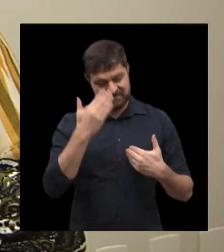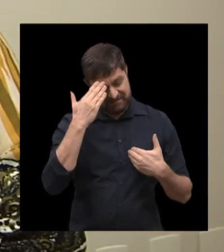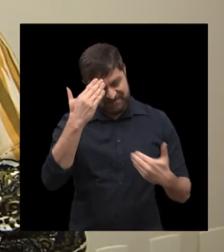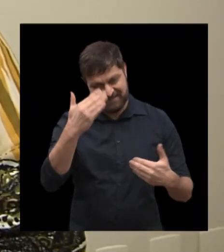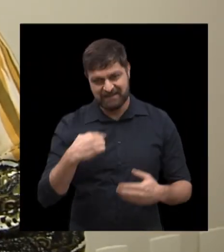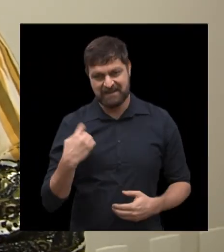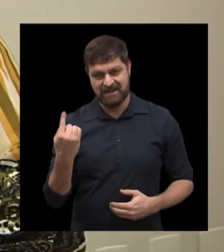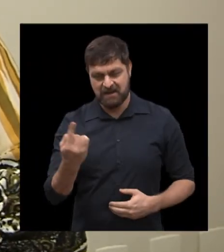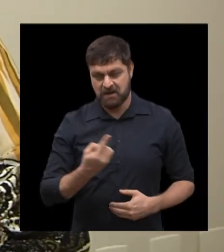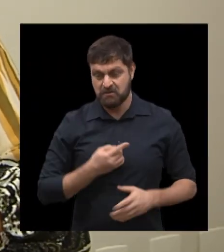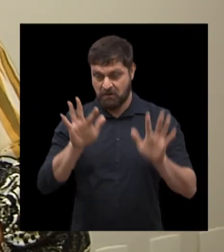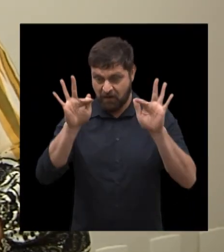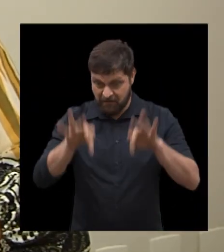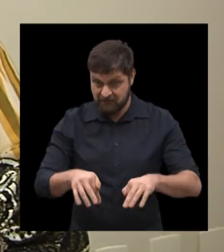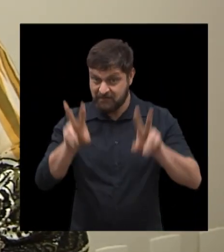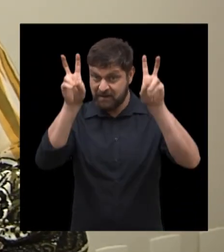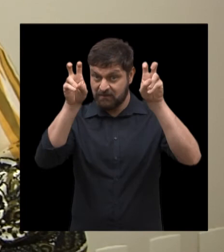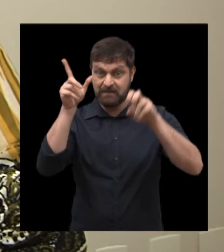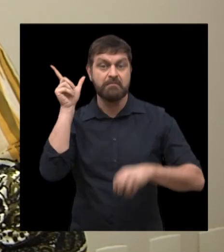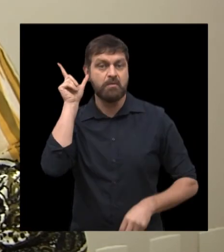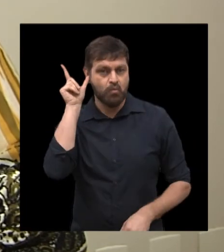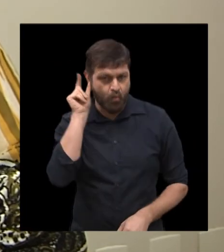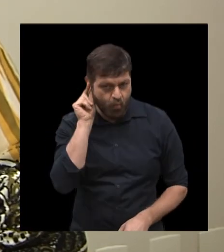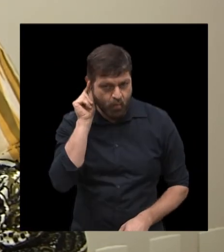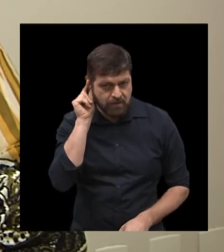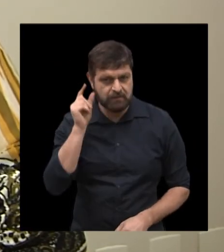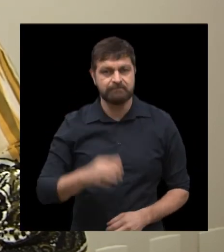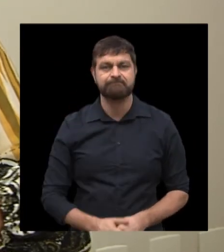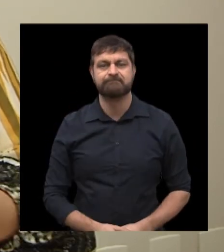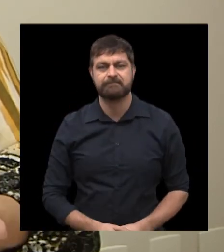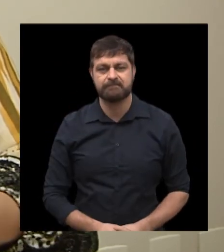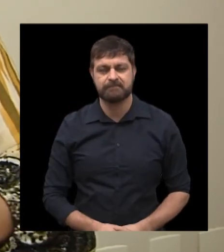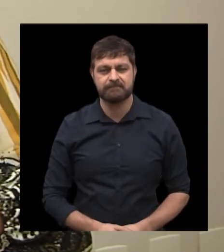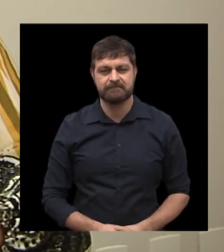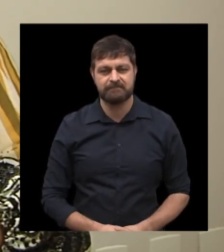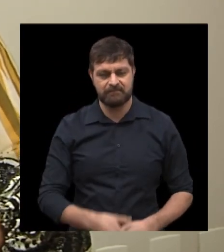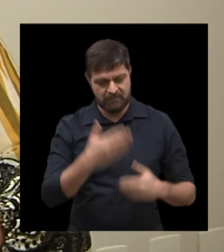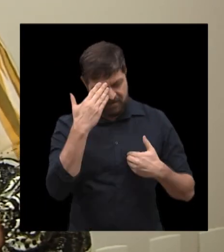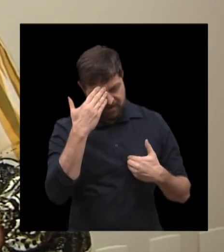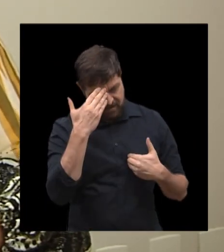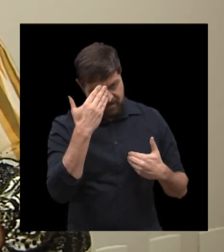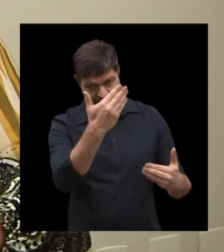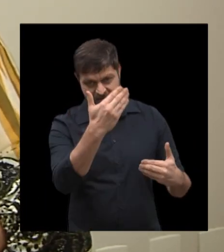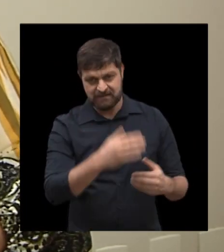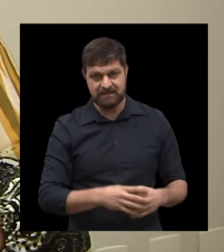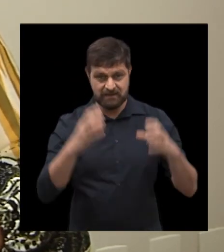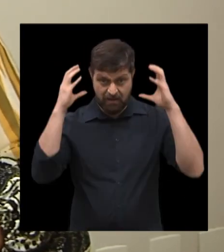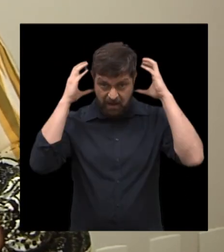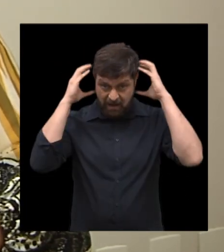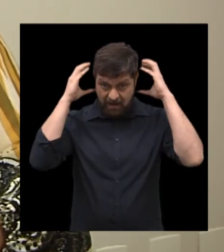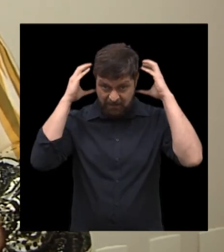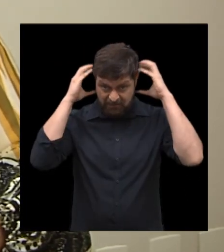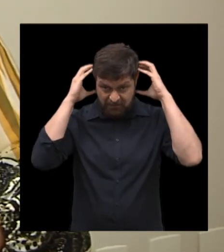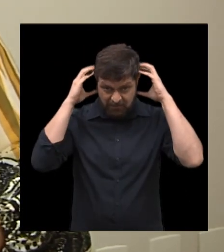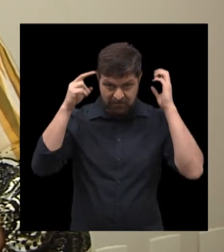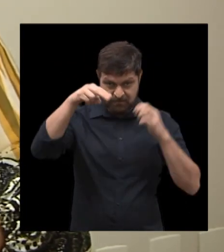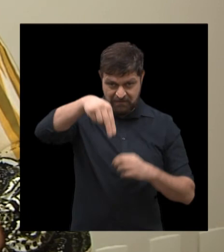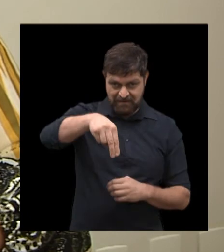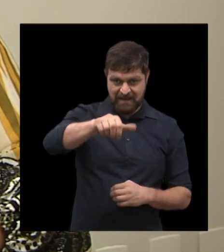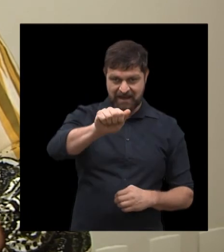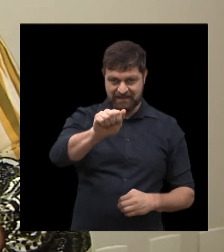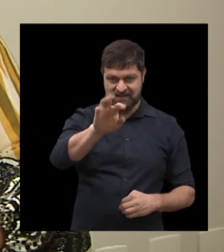o Momento Saúde, que hoje falou sobre perda auditiva, assunto sério. Agradecendo aí a fonoaudióloga Natasha